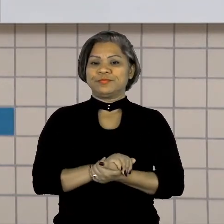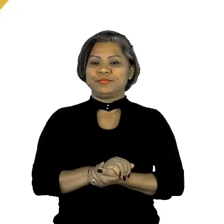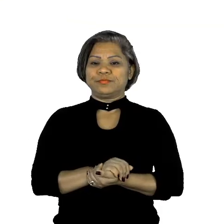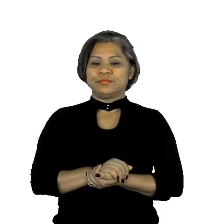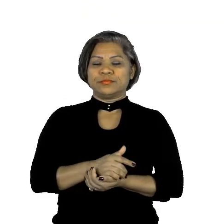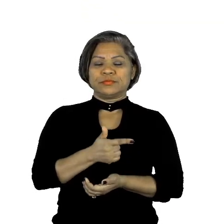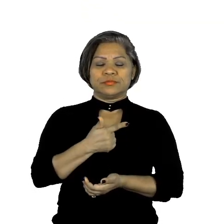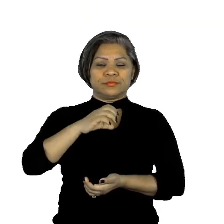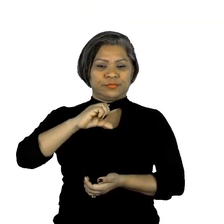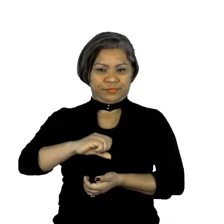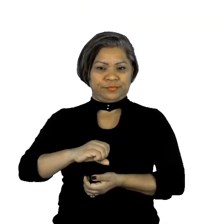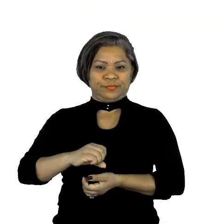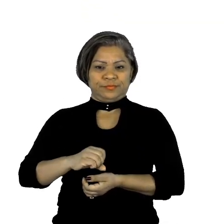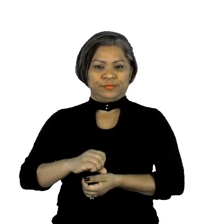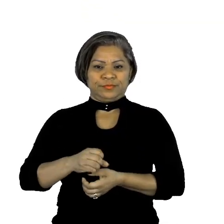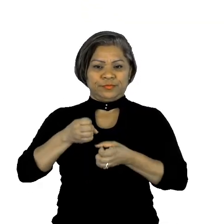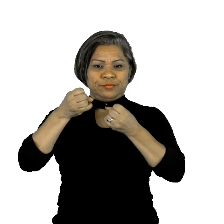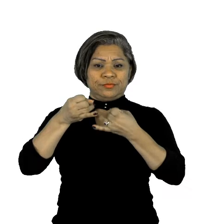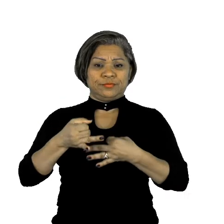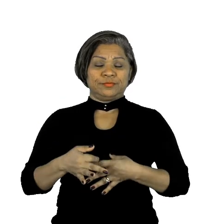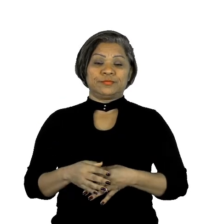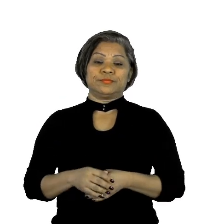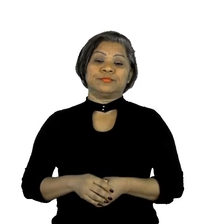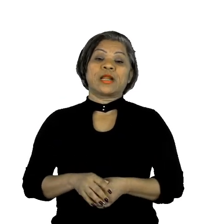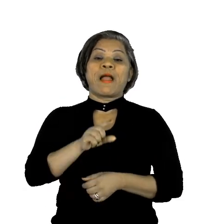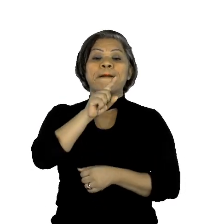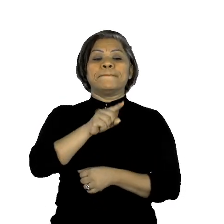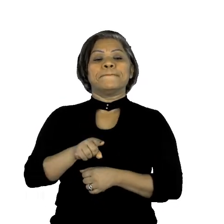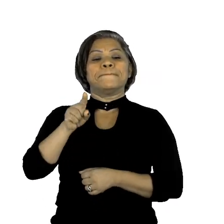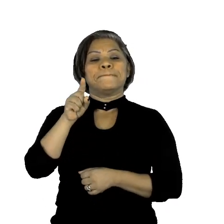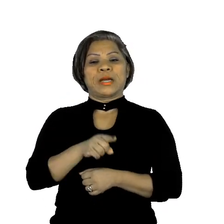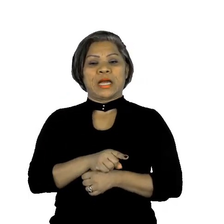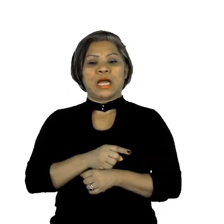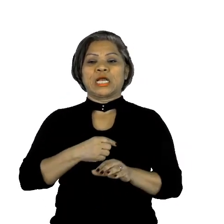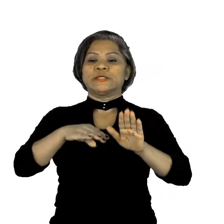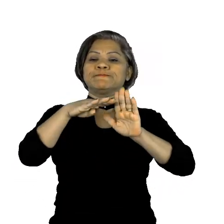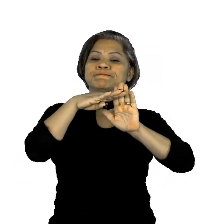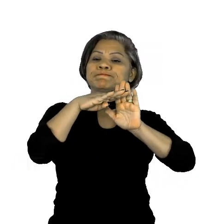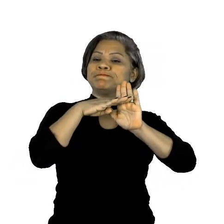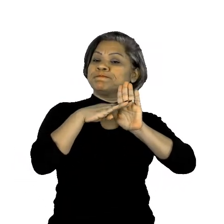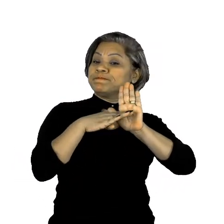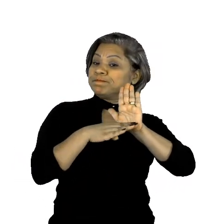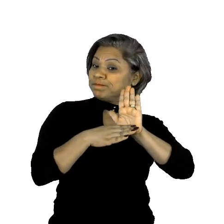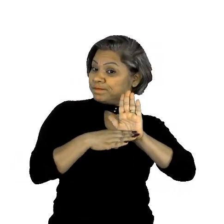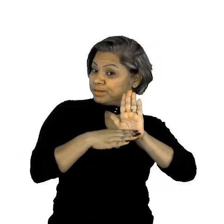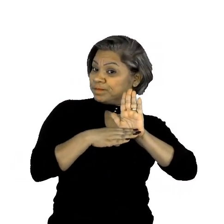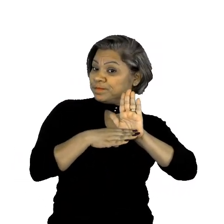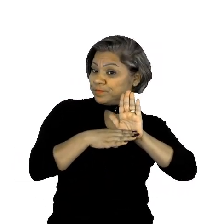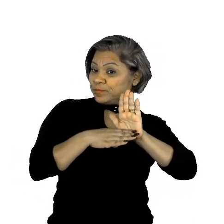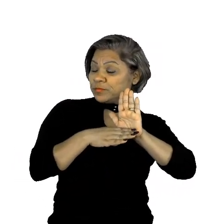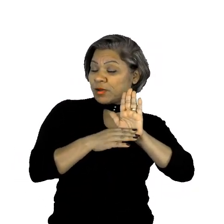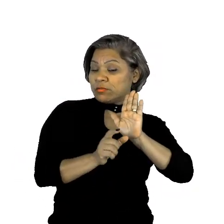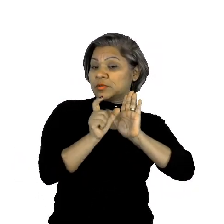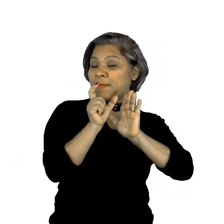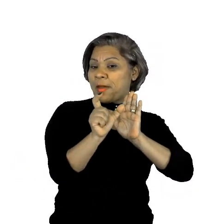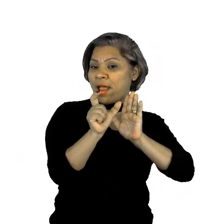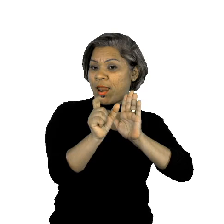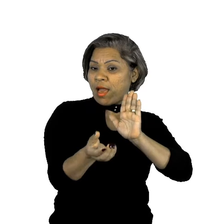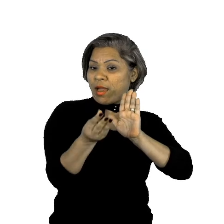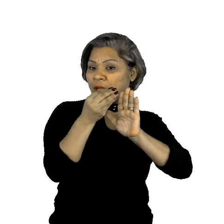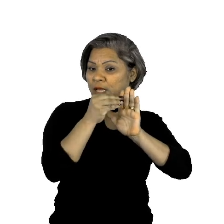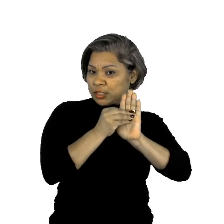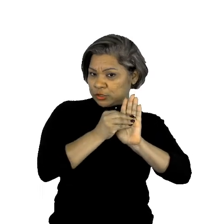seguinte: marque a alternativa em que o emprego da palavra em destaque